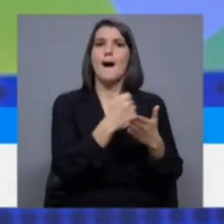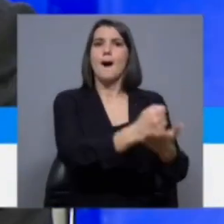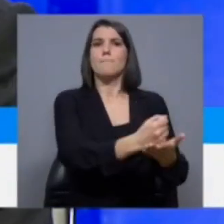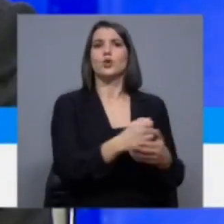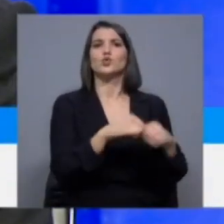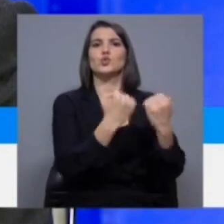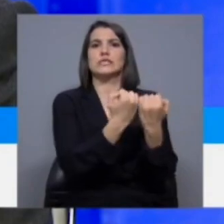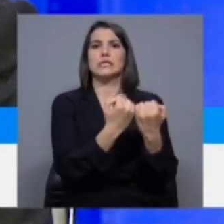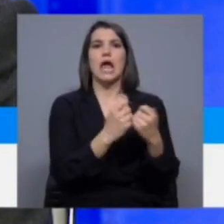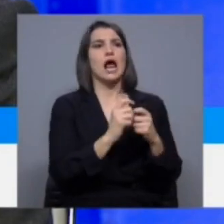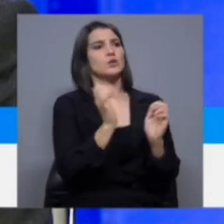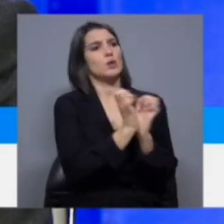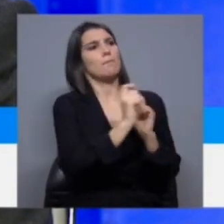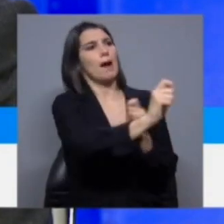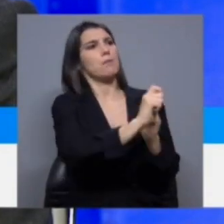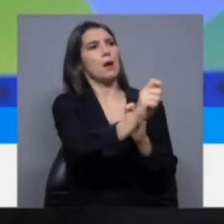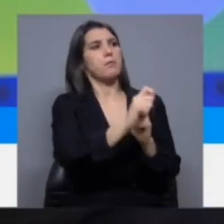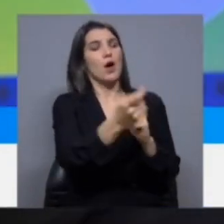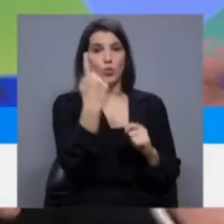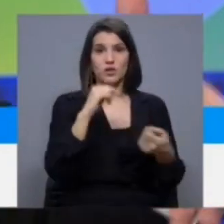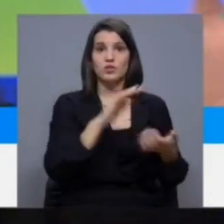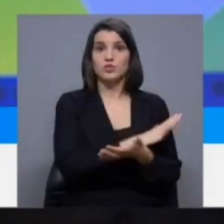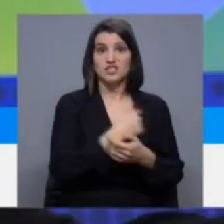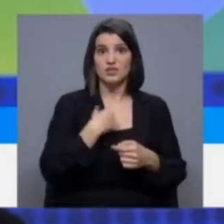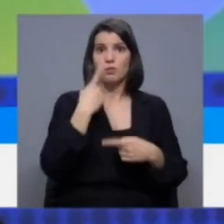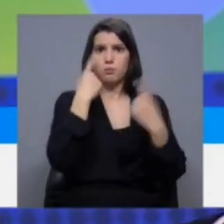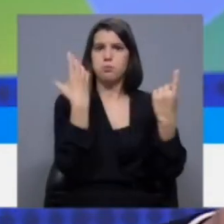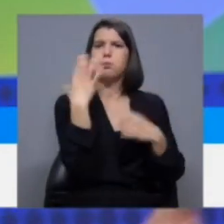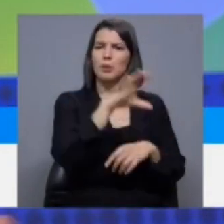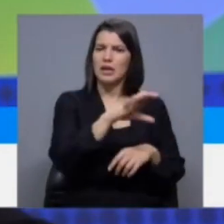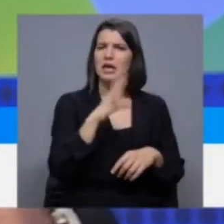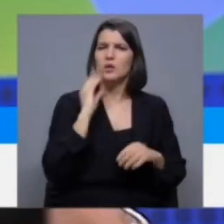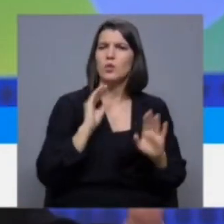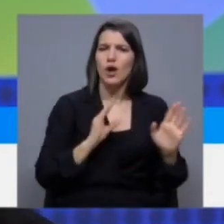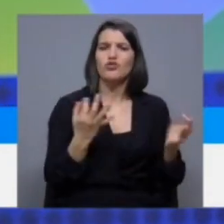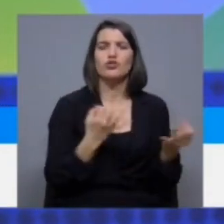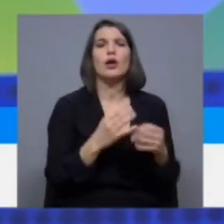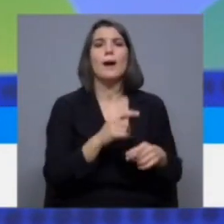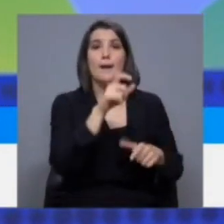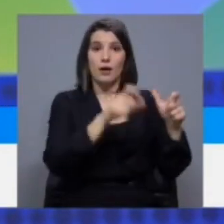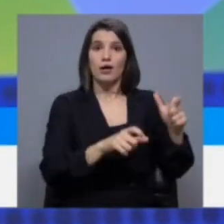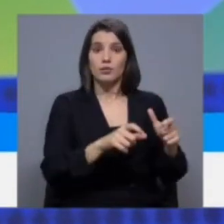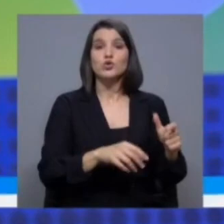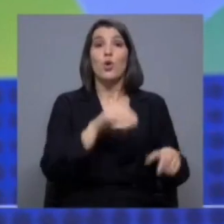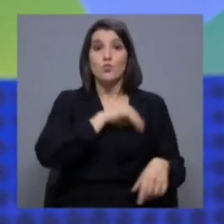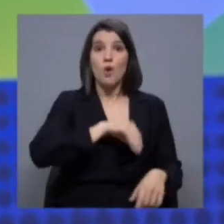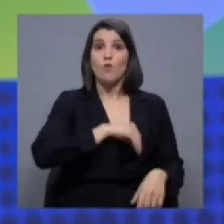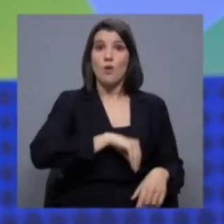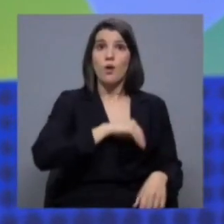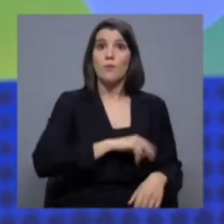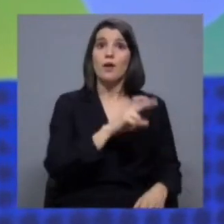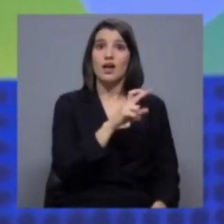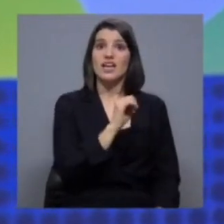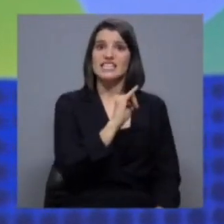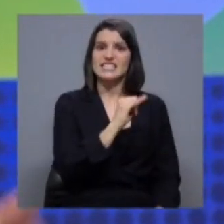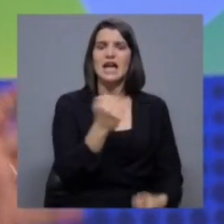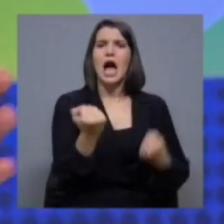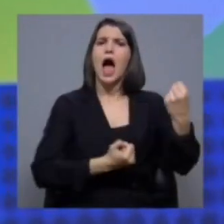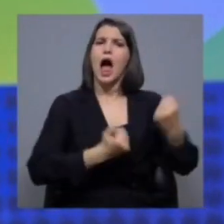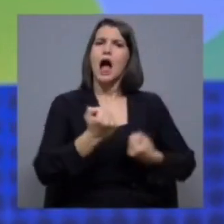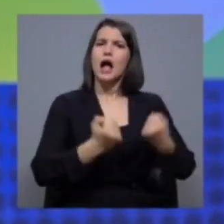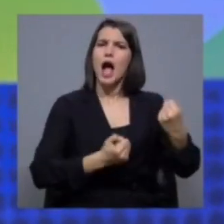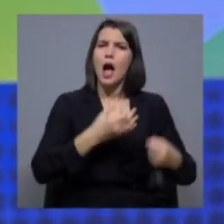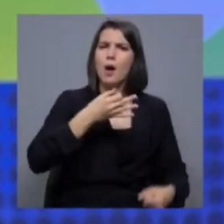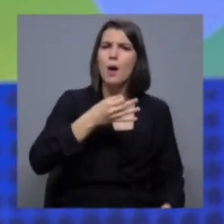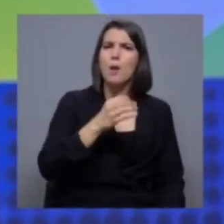apoios sociais ontem tivemos a notícia eu até publiquei penso que ela foi pública que havia indivíduos a receber a rede mina de ferro que dava um Porsche